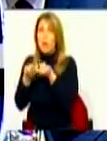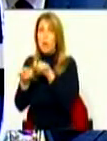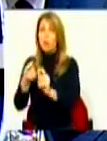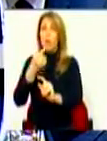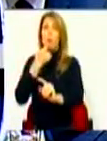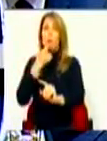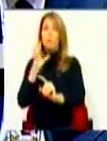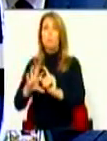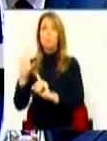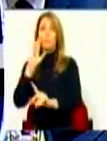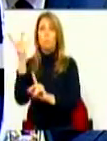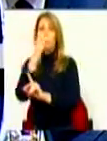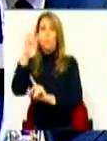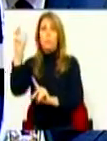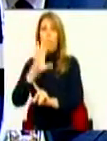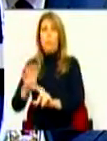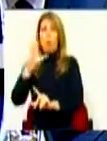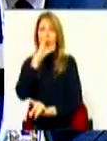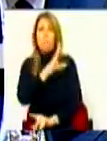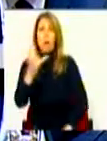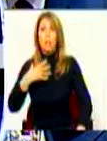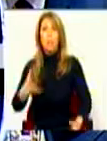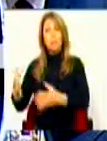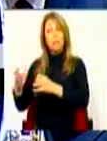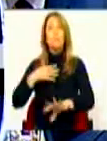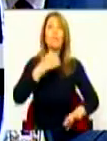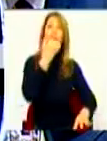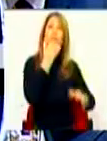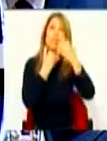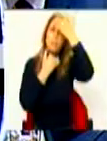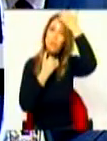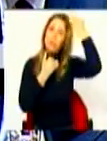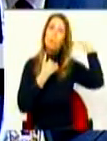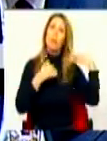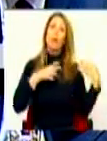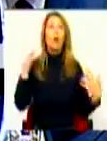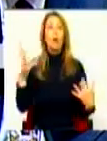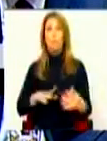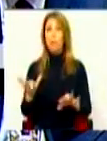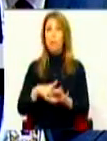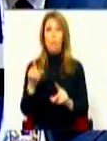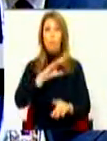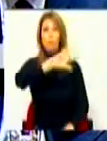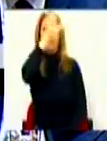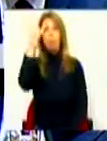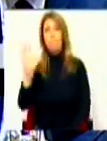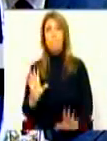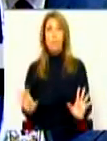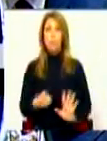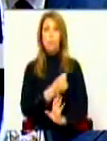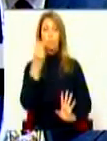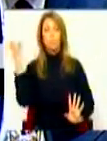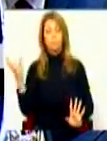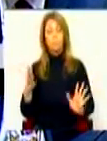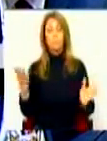a este tipo de práticas. Felizmente, Portugal não se situa ainda neste universo de países. Por fim, cumpre-nos assinalar que